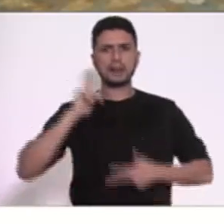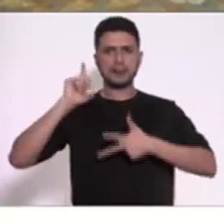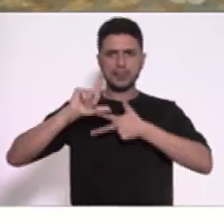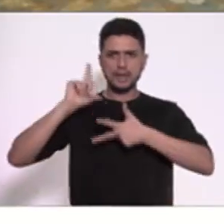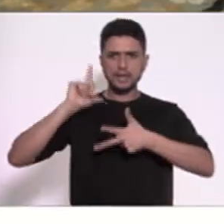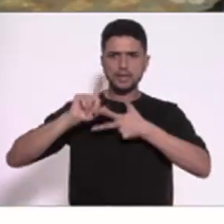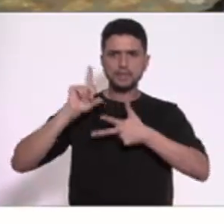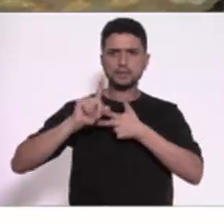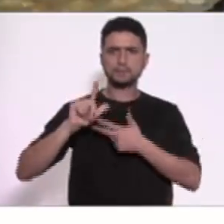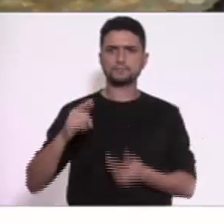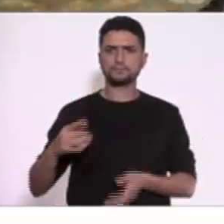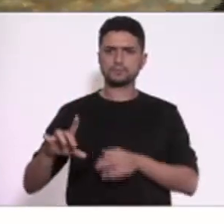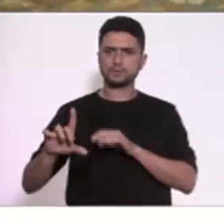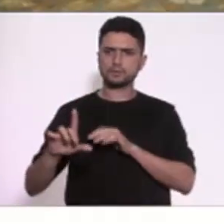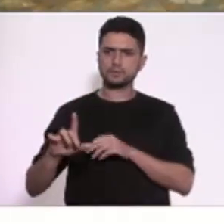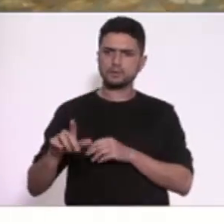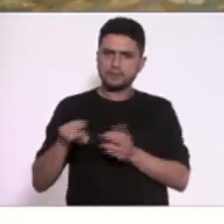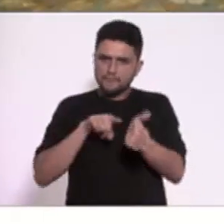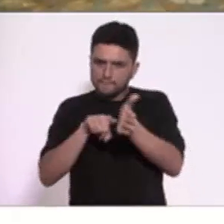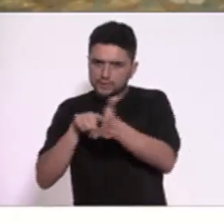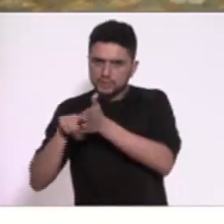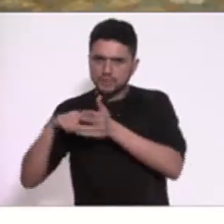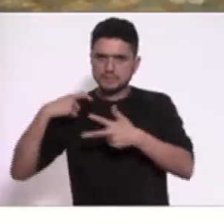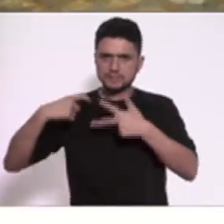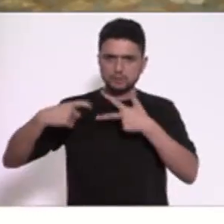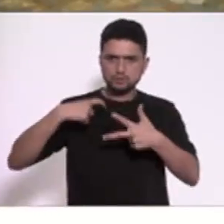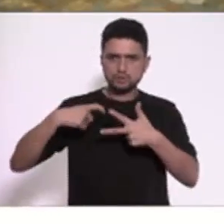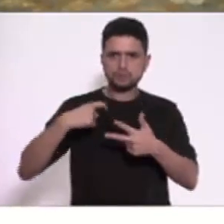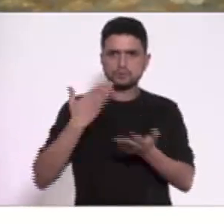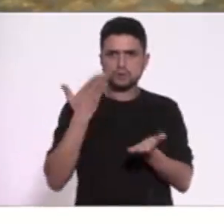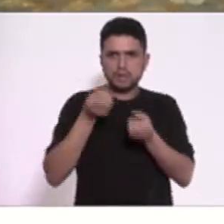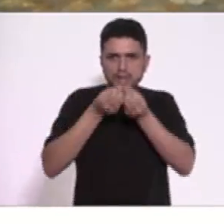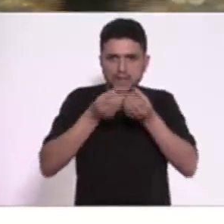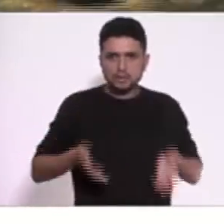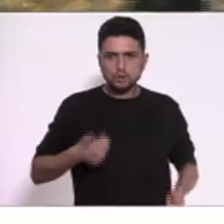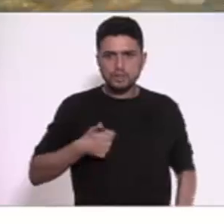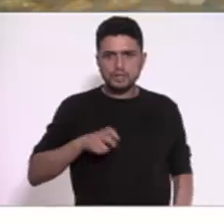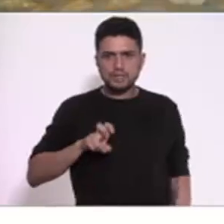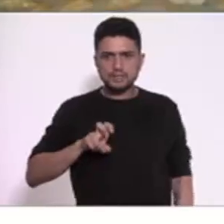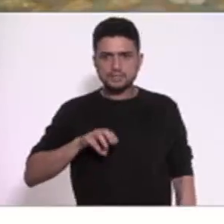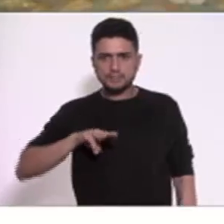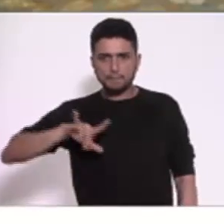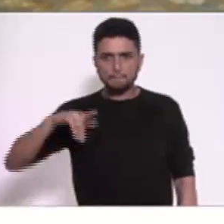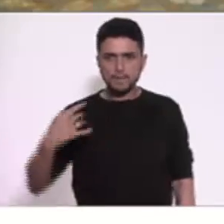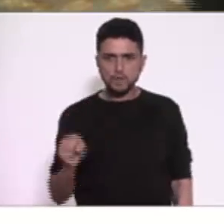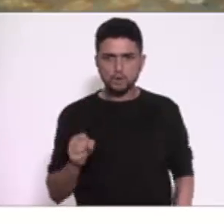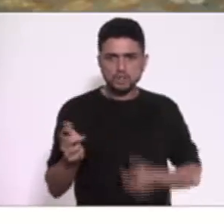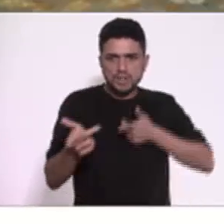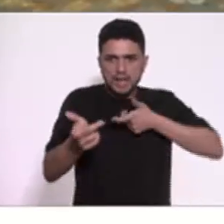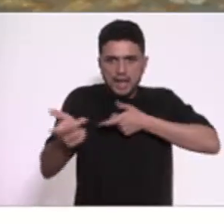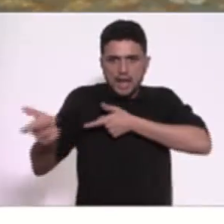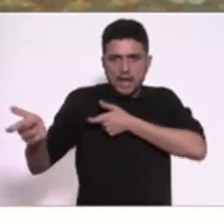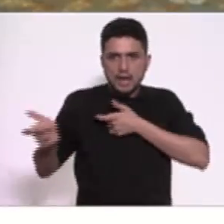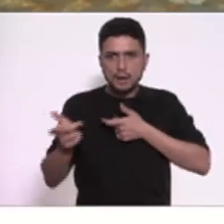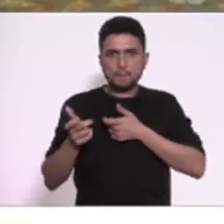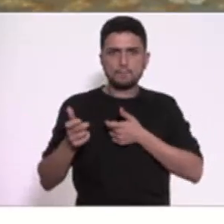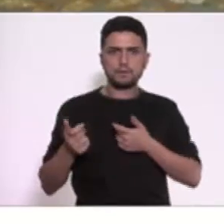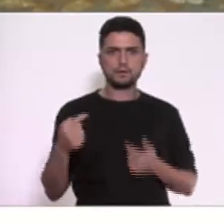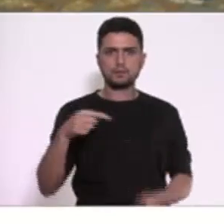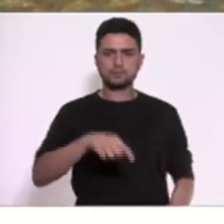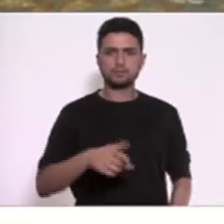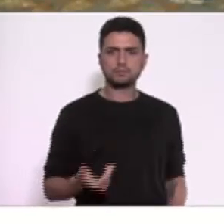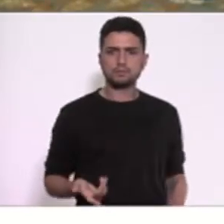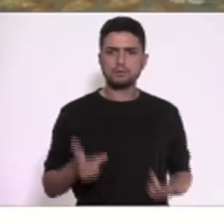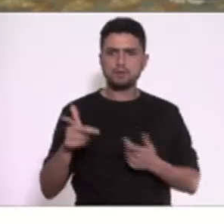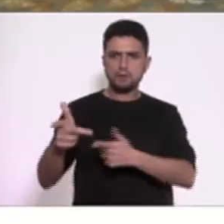para fiscalizar um executivo que gastou mais de 15 bilhões em armamento para massacrar e abater a população oprimida que